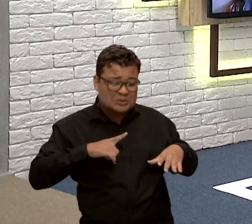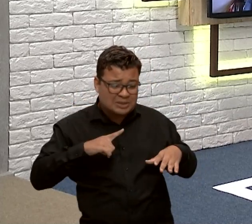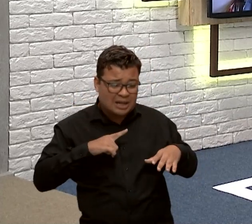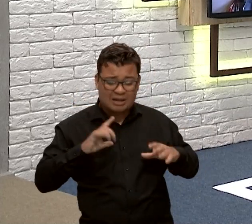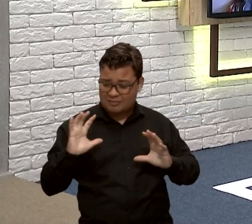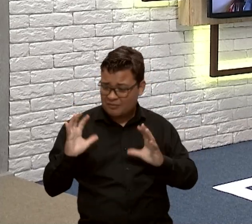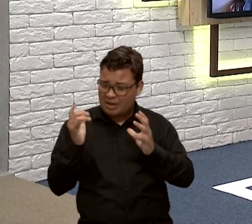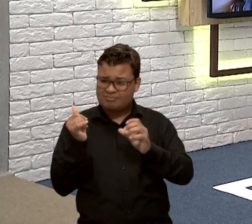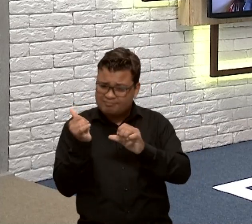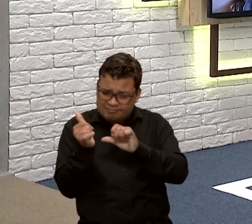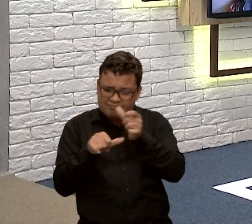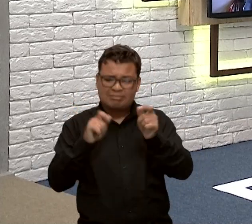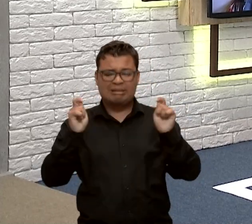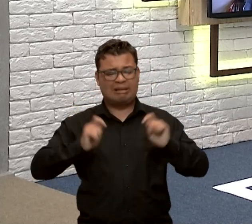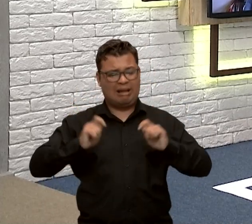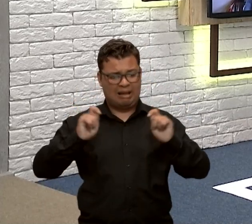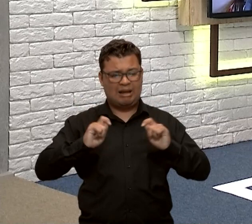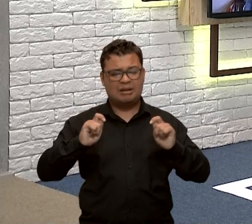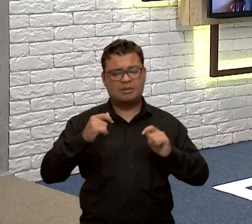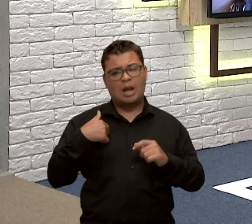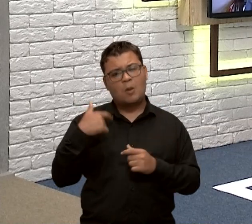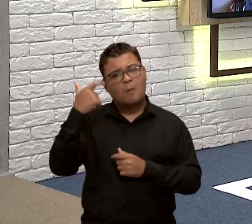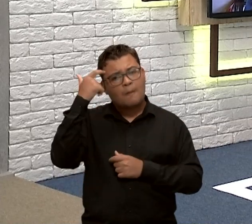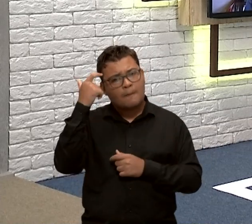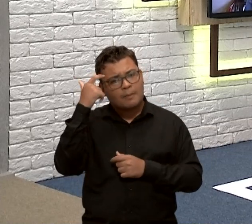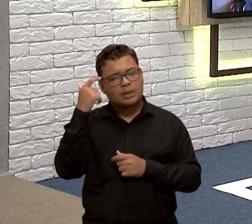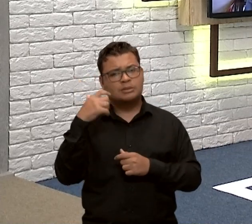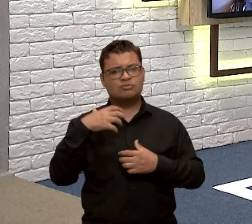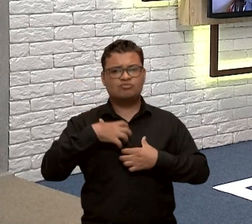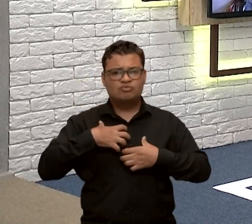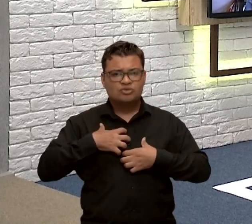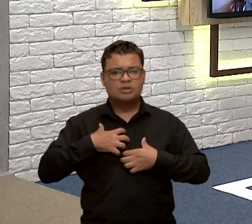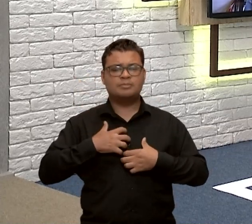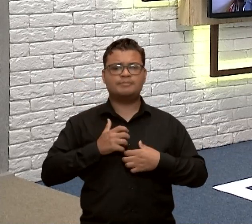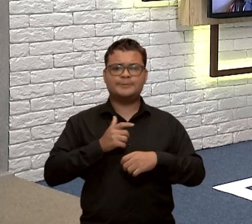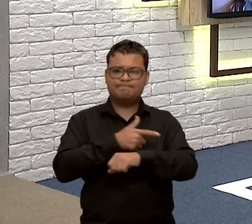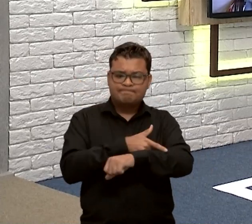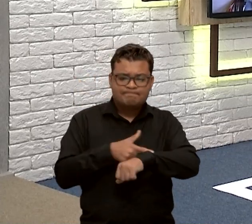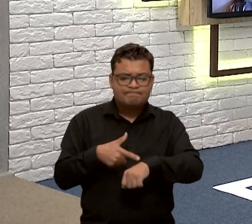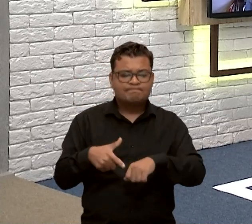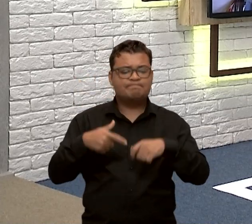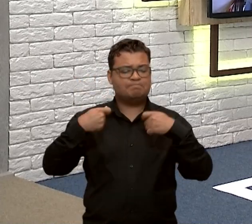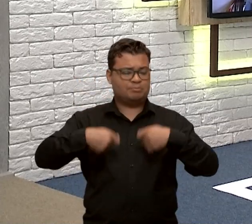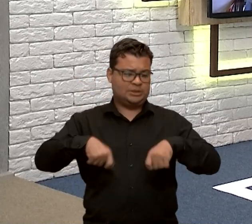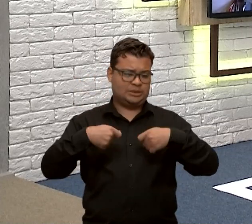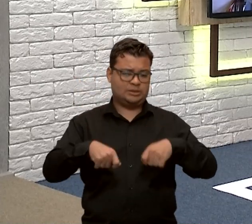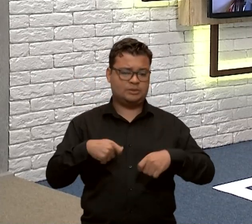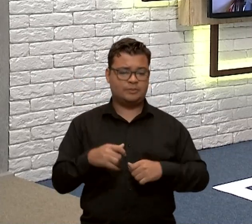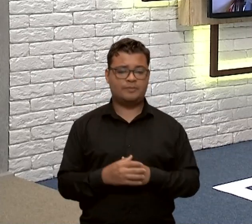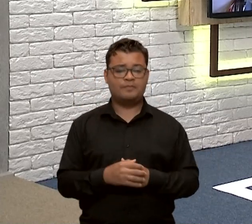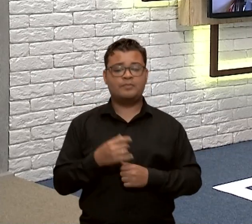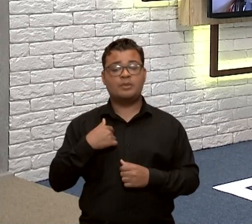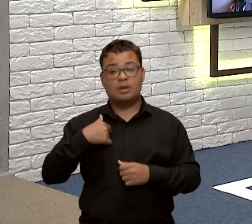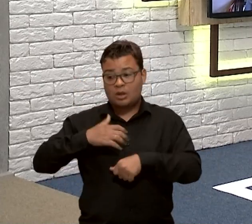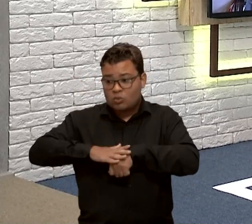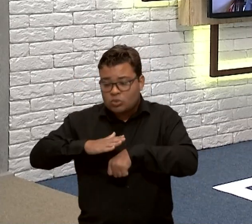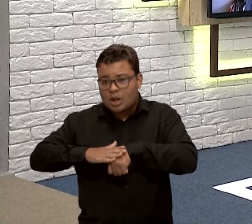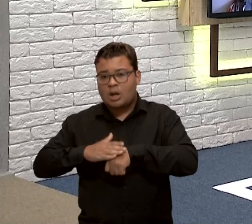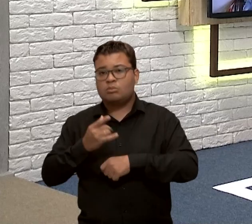nossa festa? Eu acho que essa regrinha de educação emocional é muito válida. Escolher